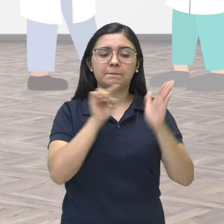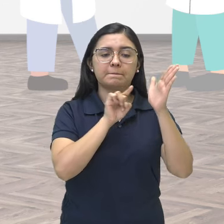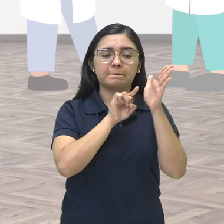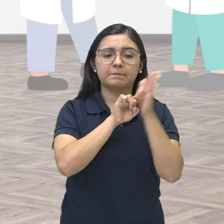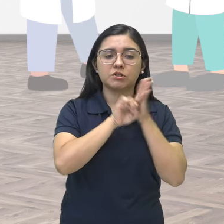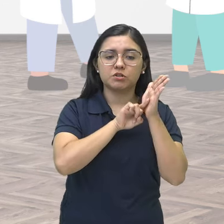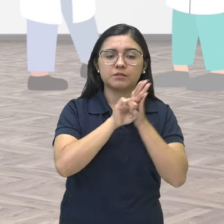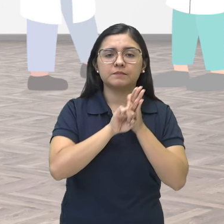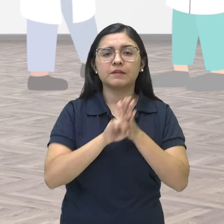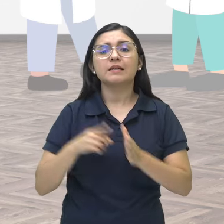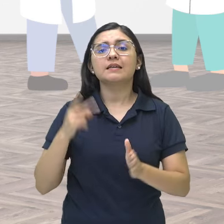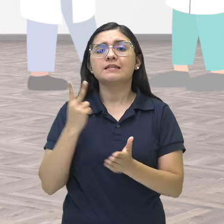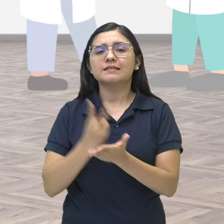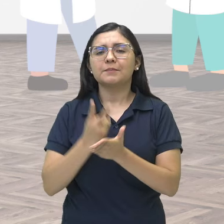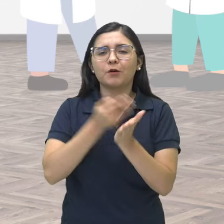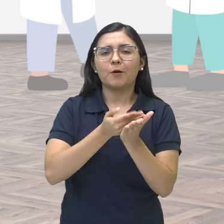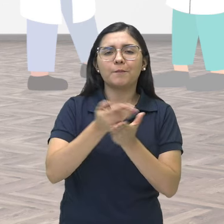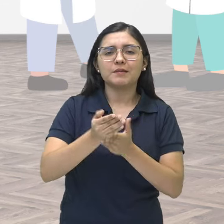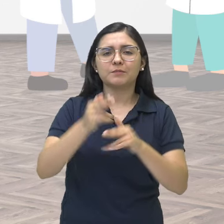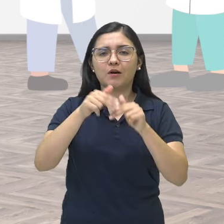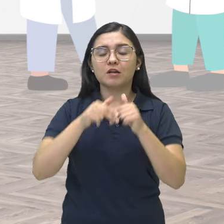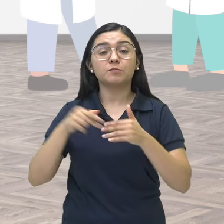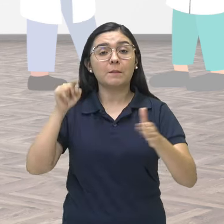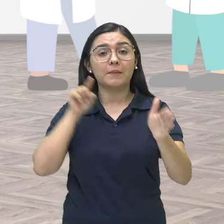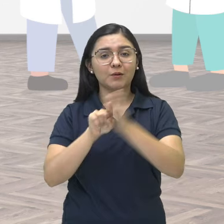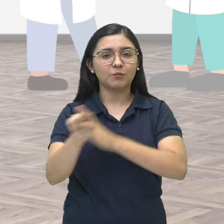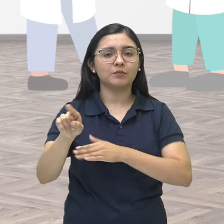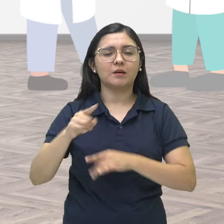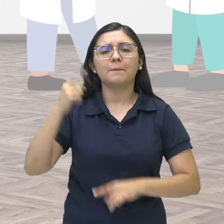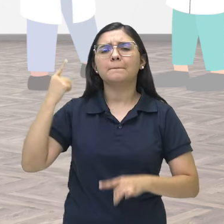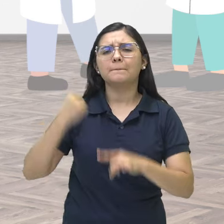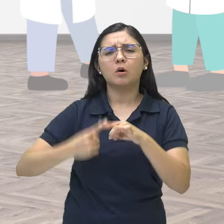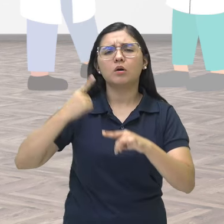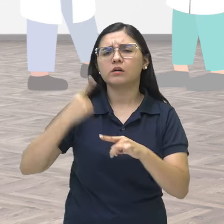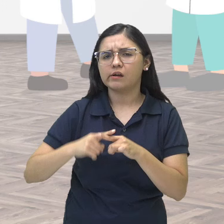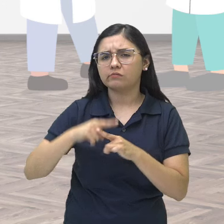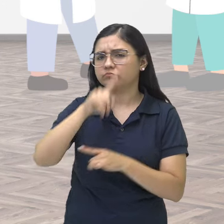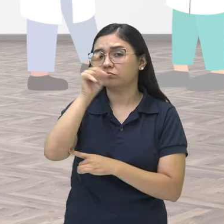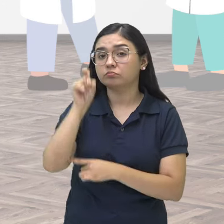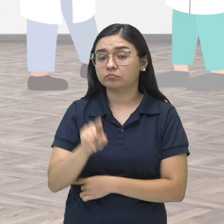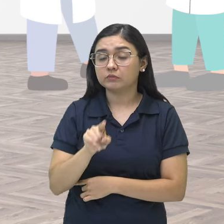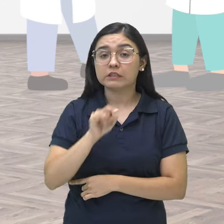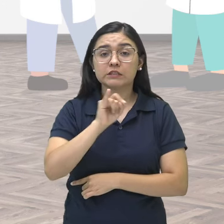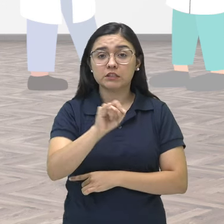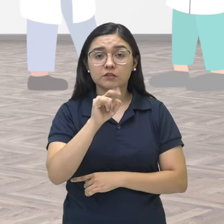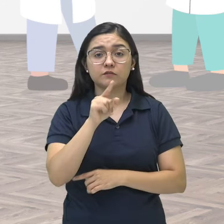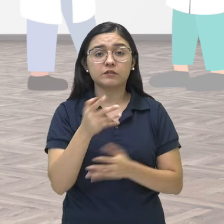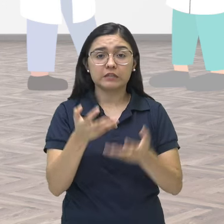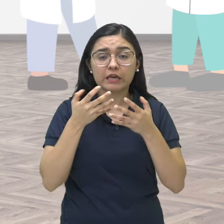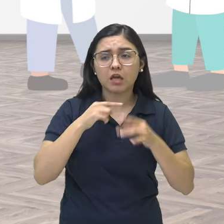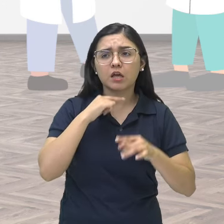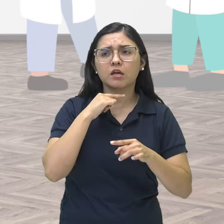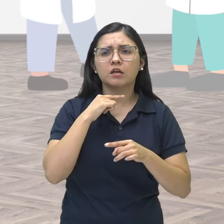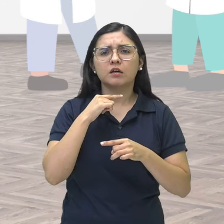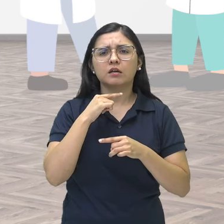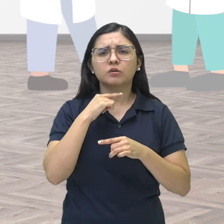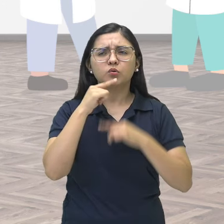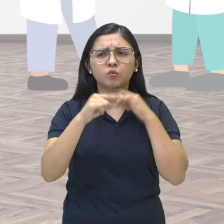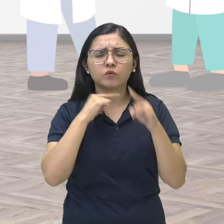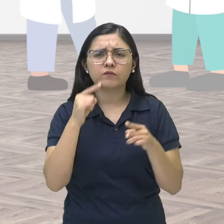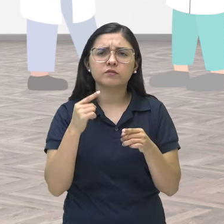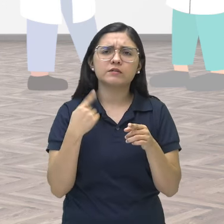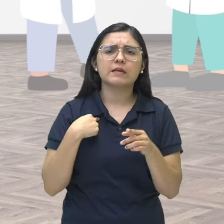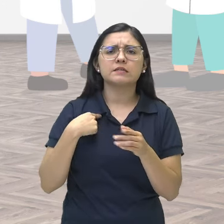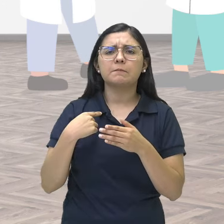ela nasce sempre de um porquê, né? Qualquer coisa que você quer tirar uma dúvida, você se questiona, por